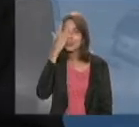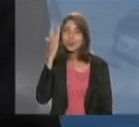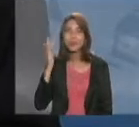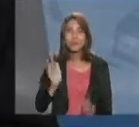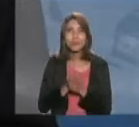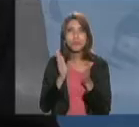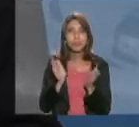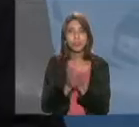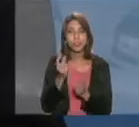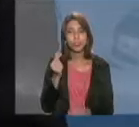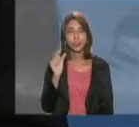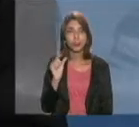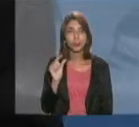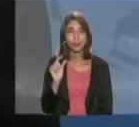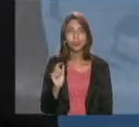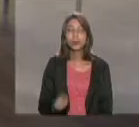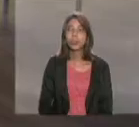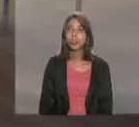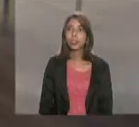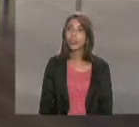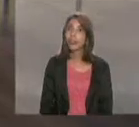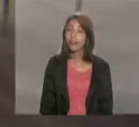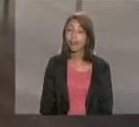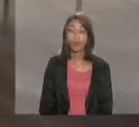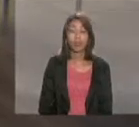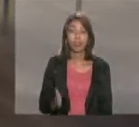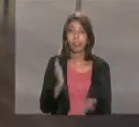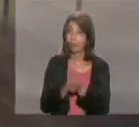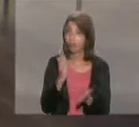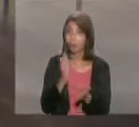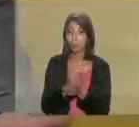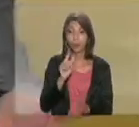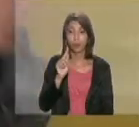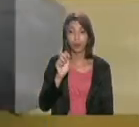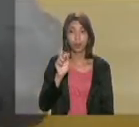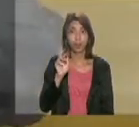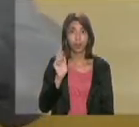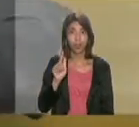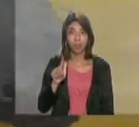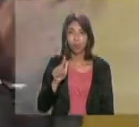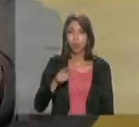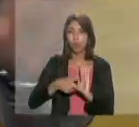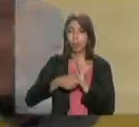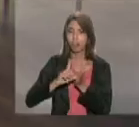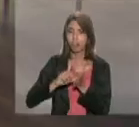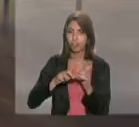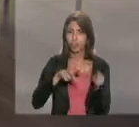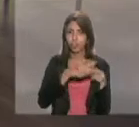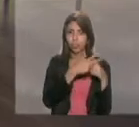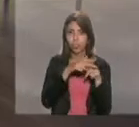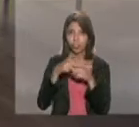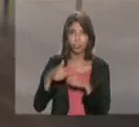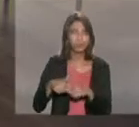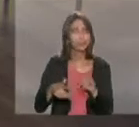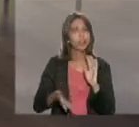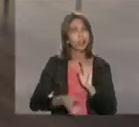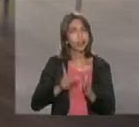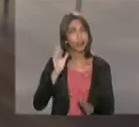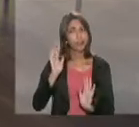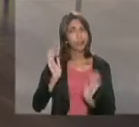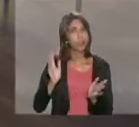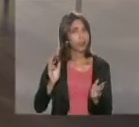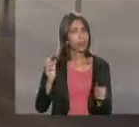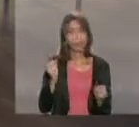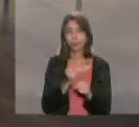já até falamos aqui. Só adendo, a Geral, acabaram com a Geral antes mesmo da reforma. Antes da reforma, Só para lembrar. Exatamente, que aí